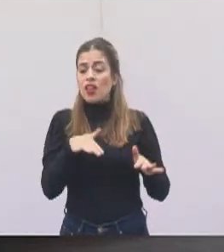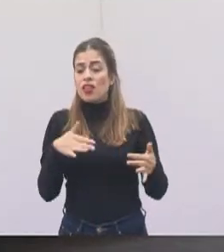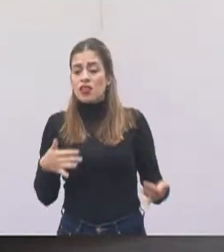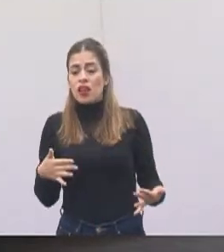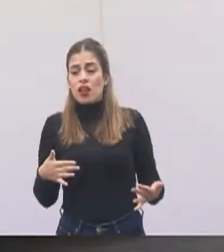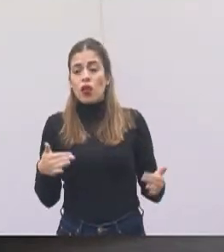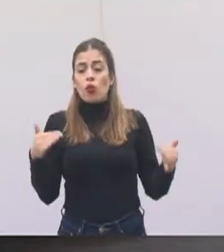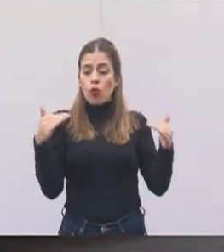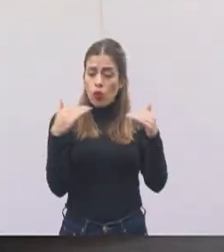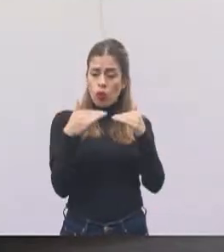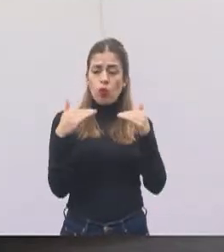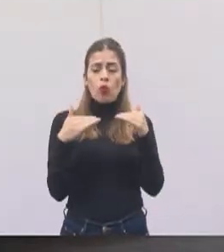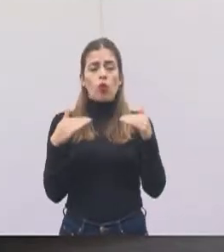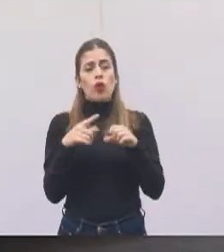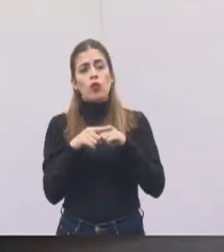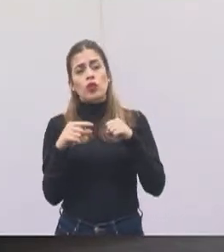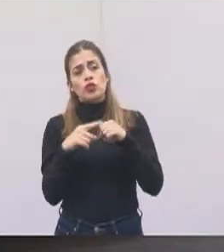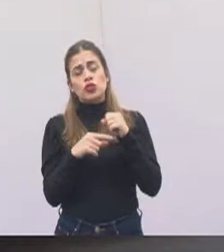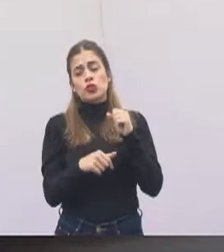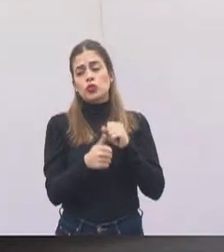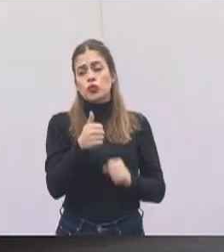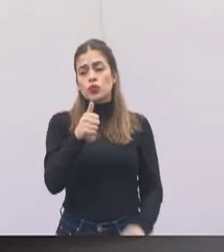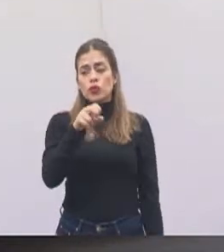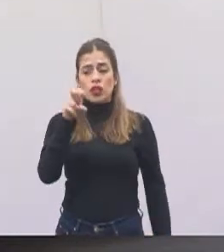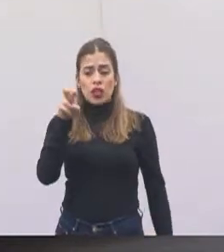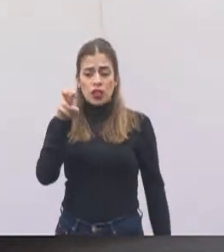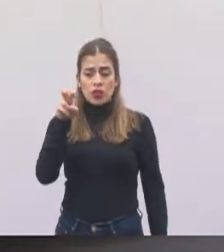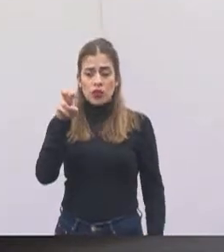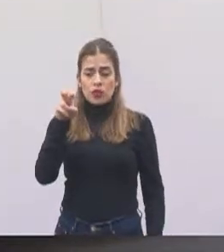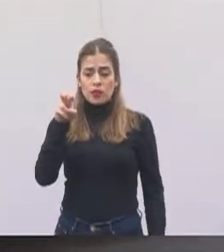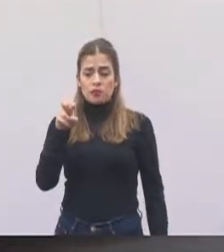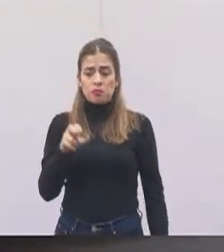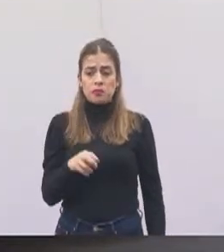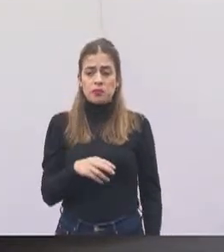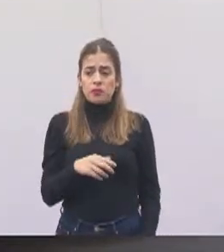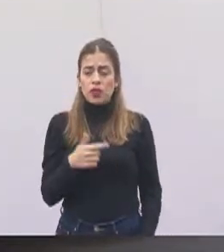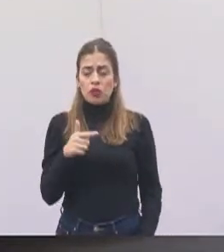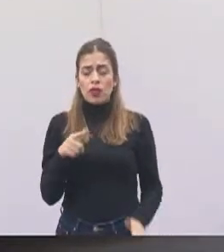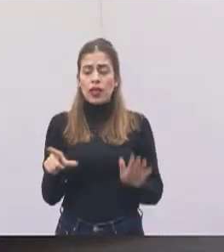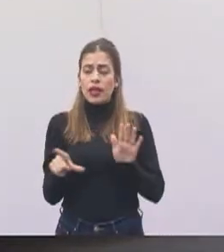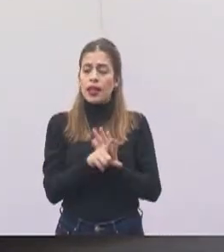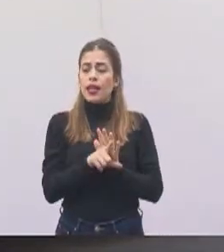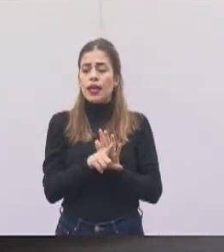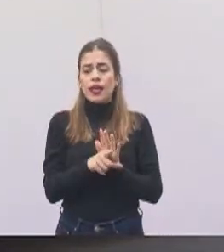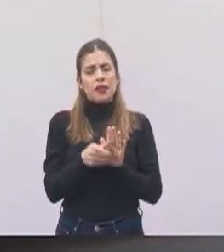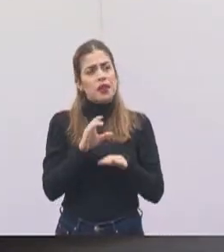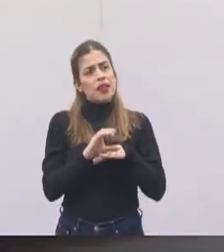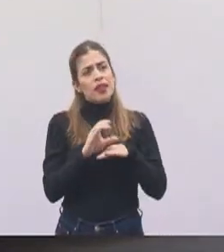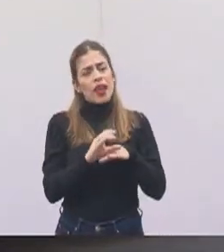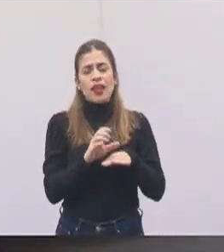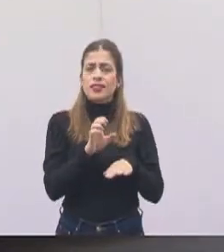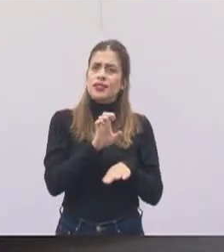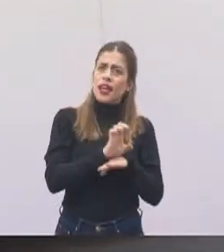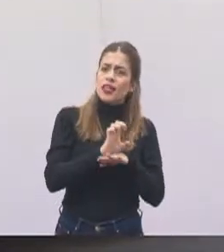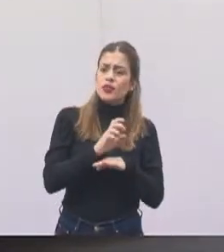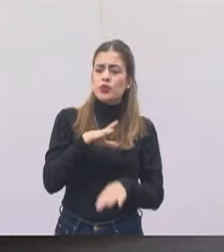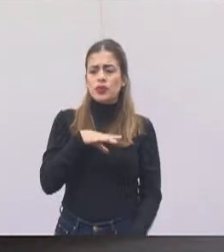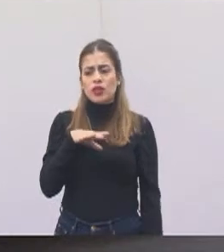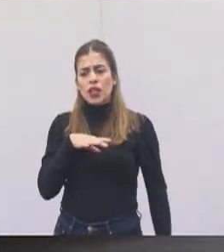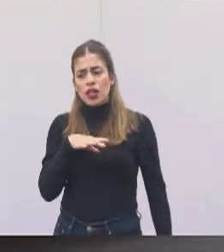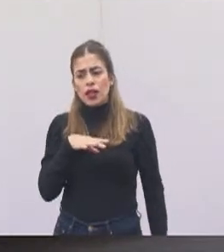até concordo que o artigo 5º, por ser auto-aplicável, ou seja, não precisa de lei infraconstitucional do Estado, do município,